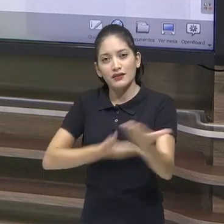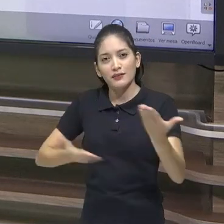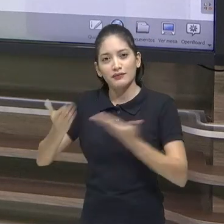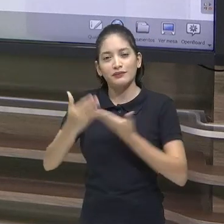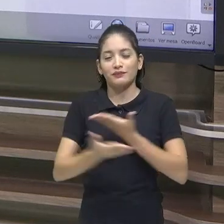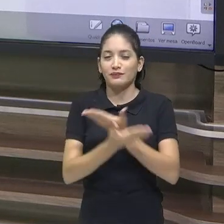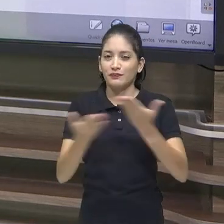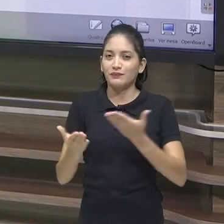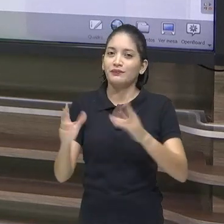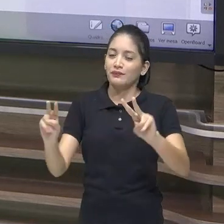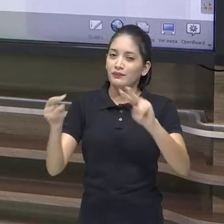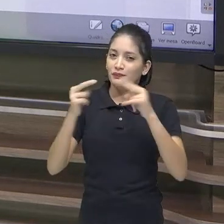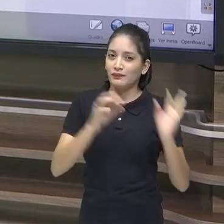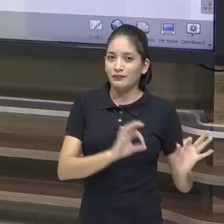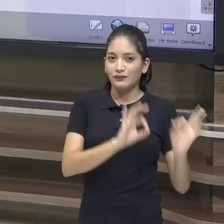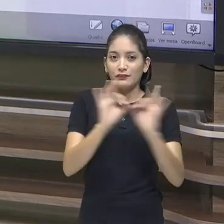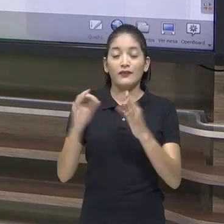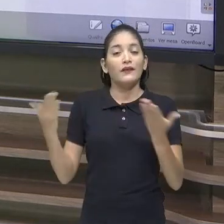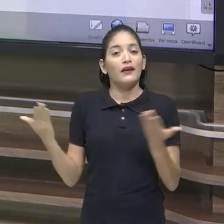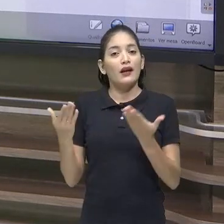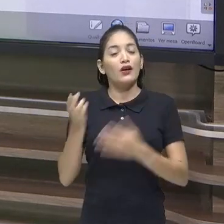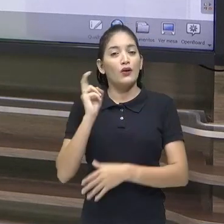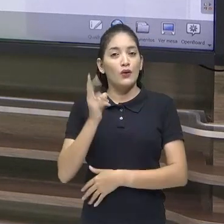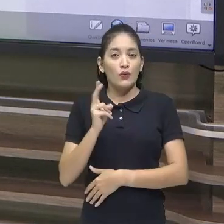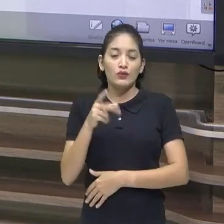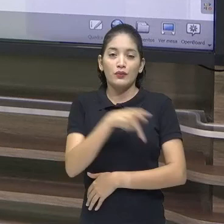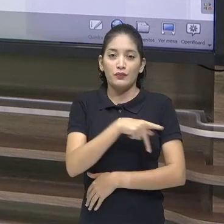todos que estavam assistindo. Agora vocês vão ficar com o